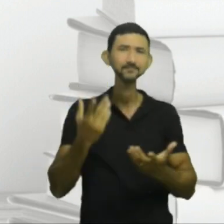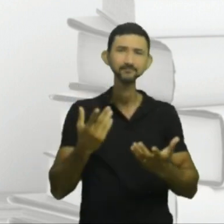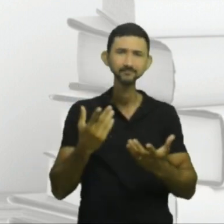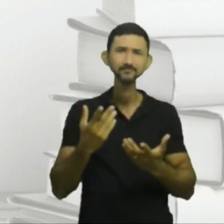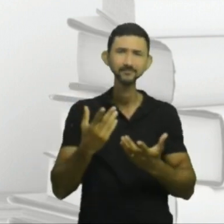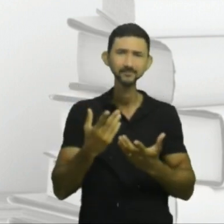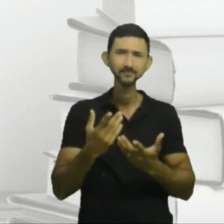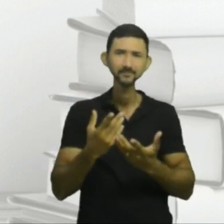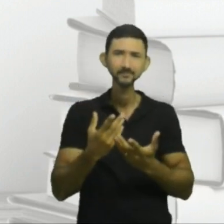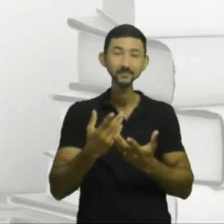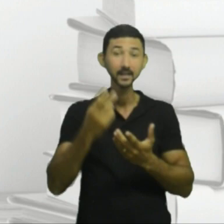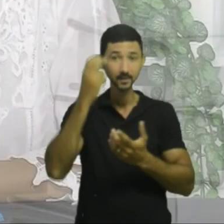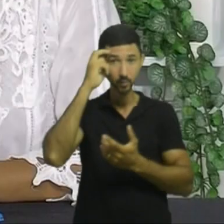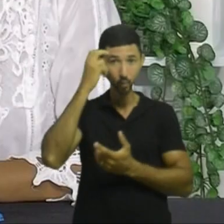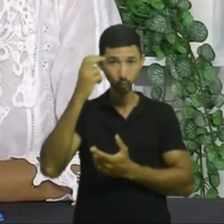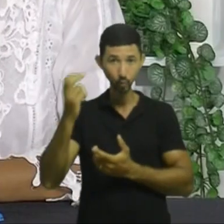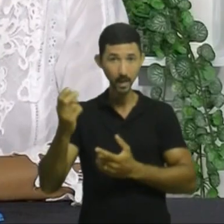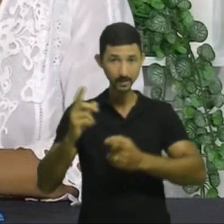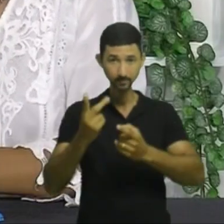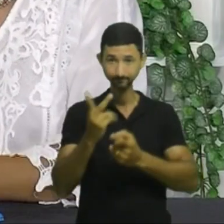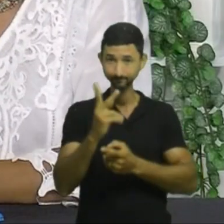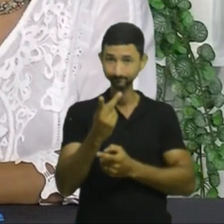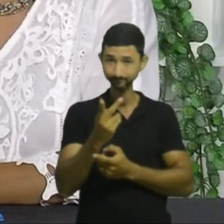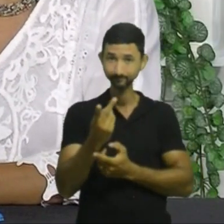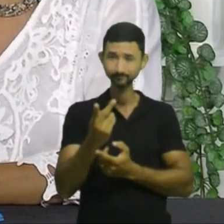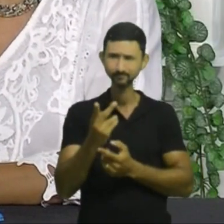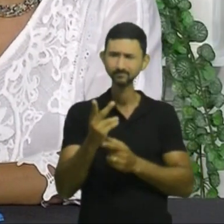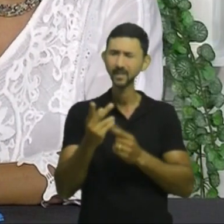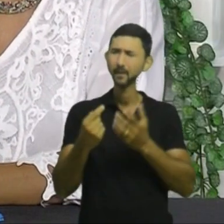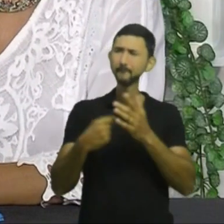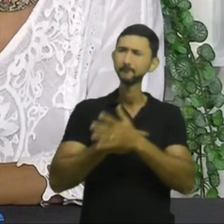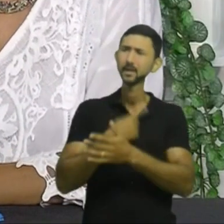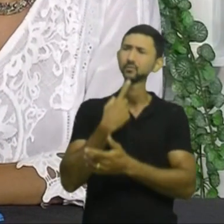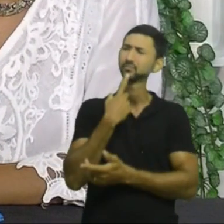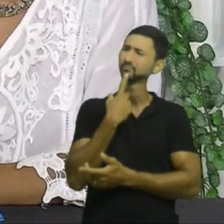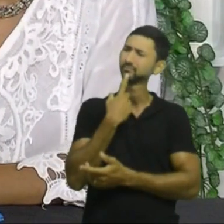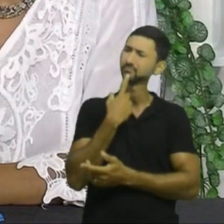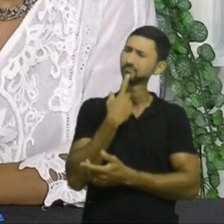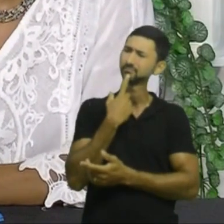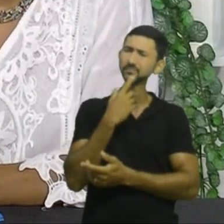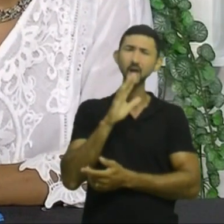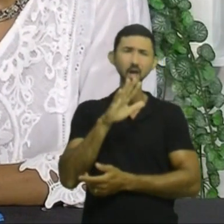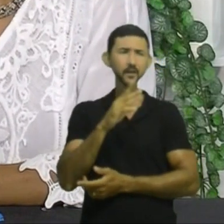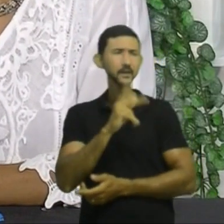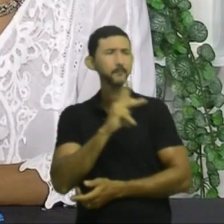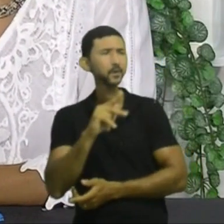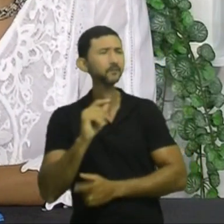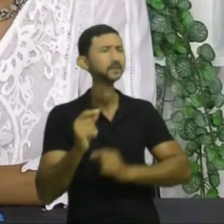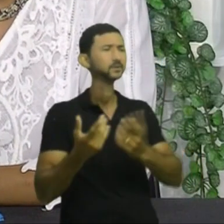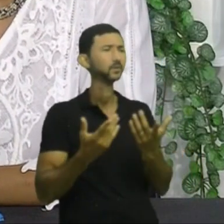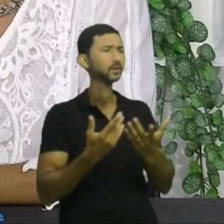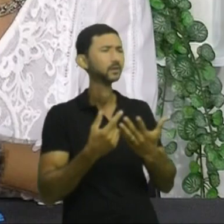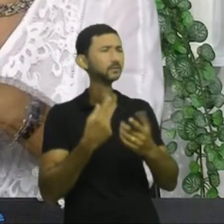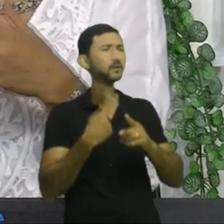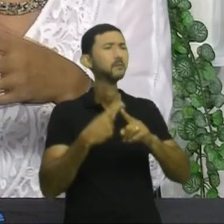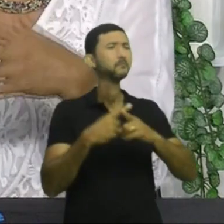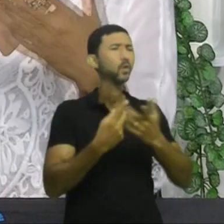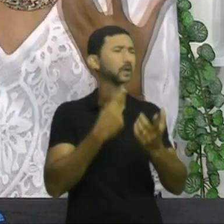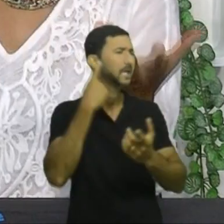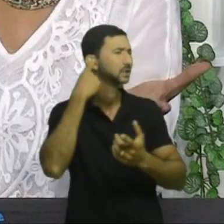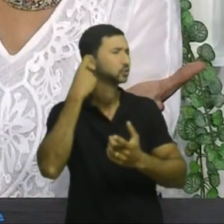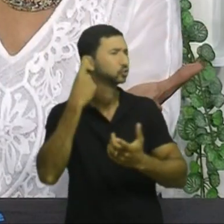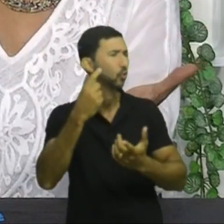sons culturais. Aí vocês podem me perguntar, mas Raquel, por que tem